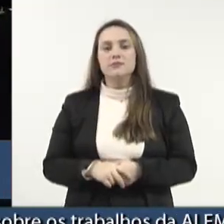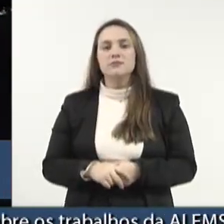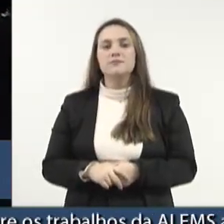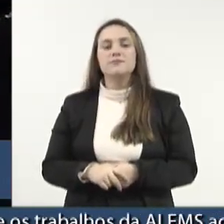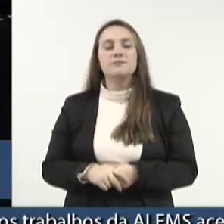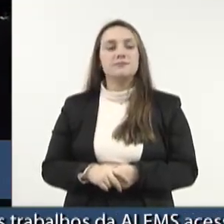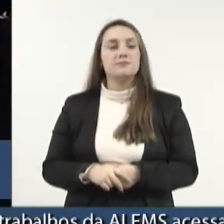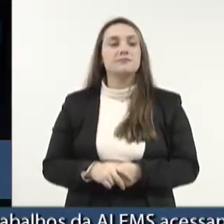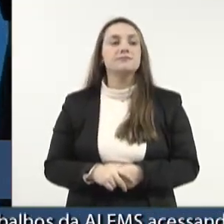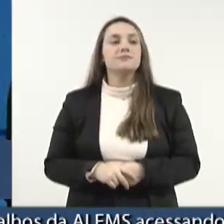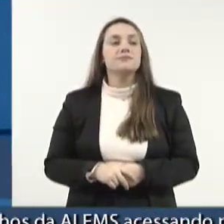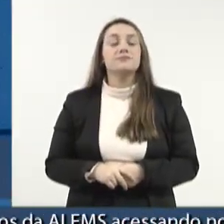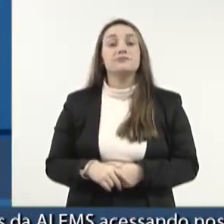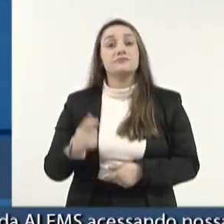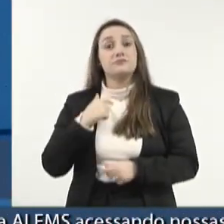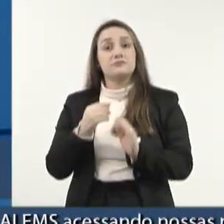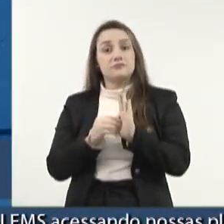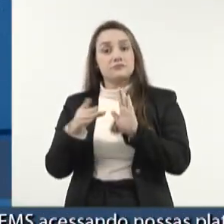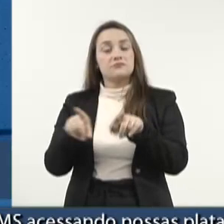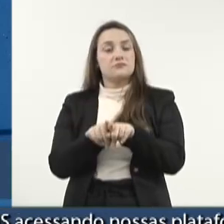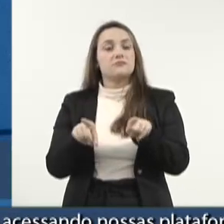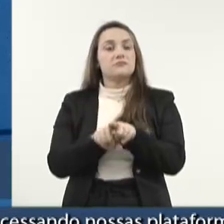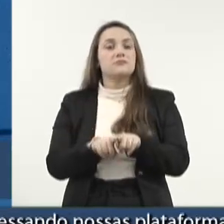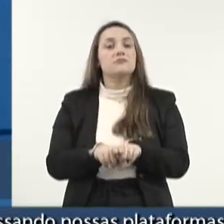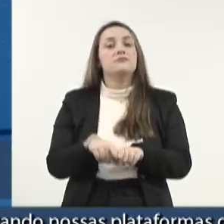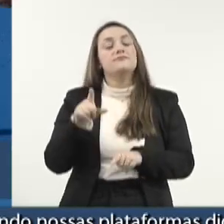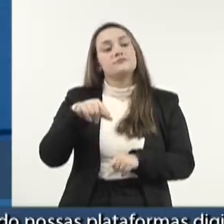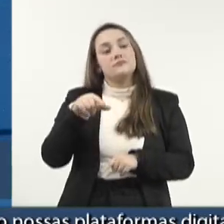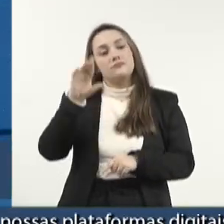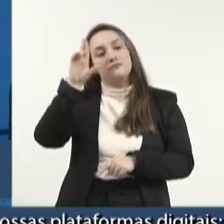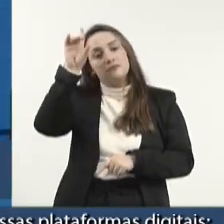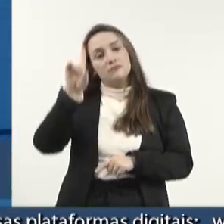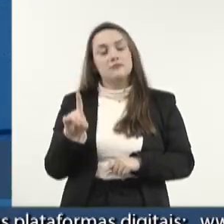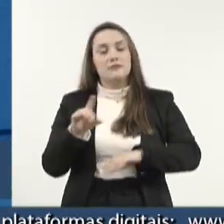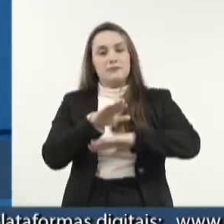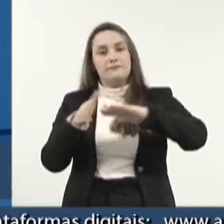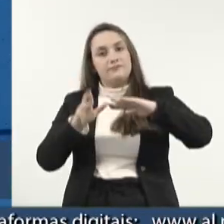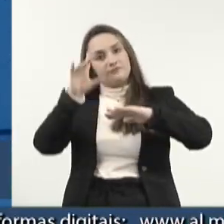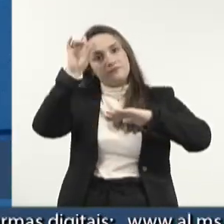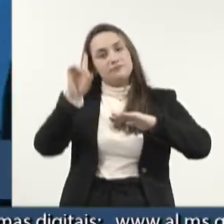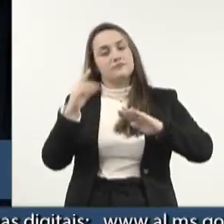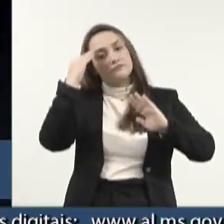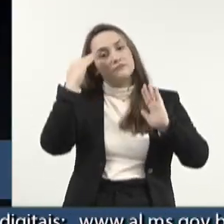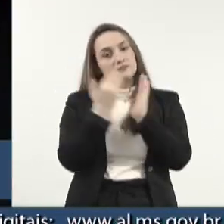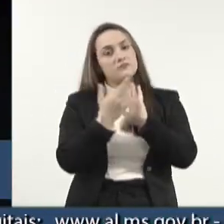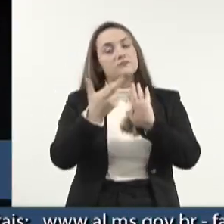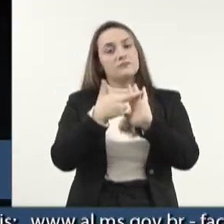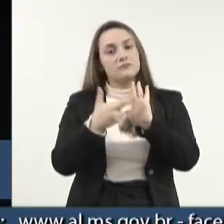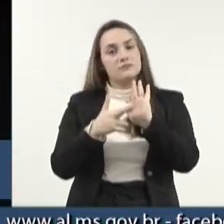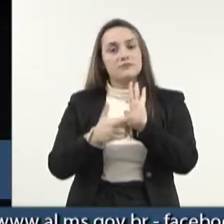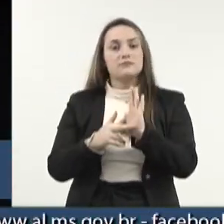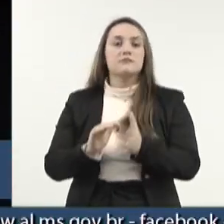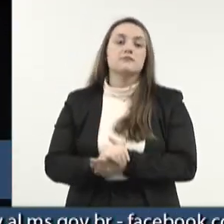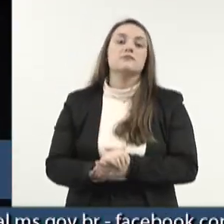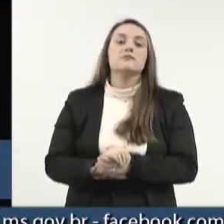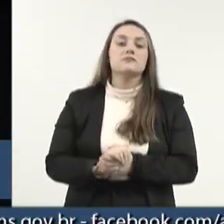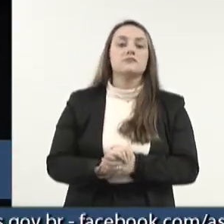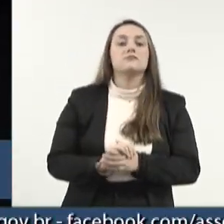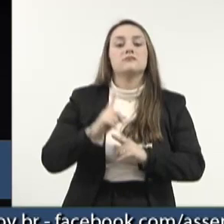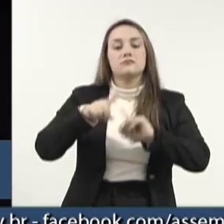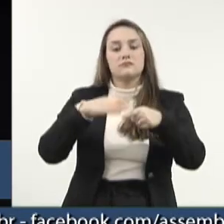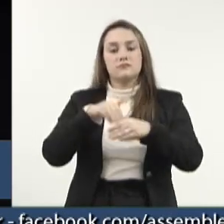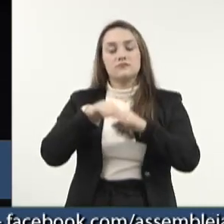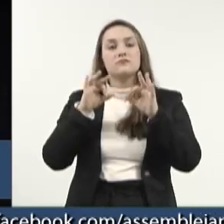Indico também, senhor presidente, a mesa diretora, observada as normas regimentais, e após ouvindo o